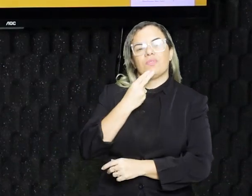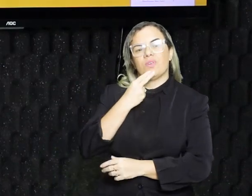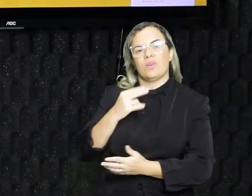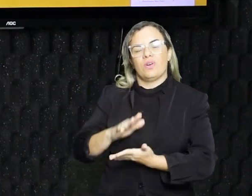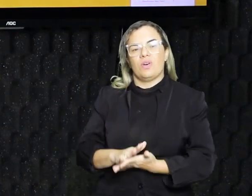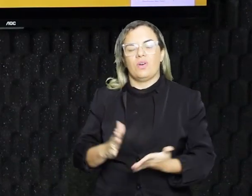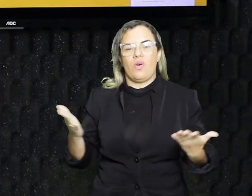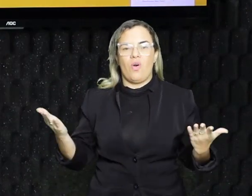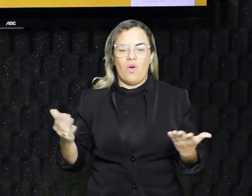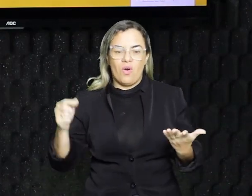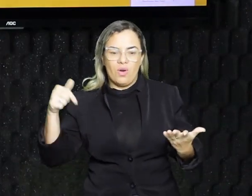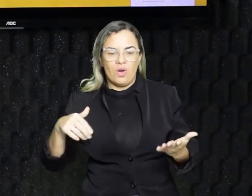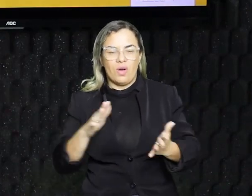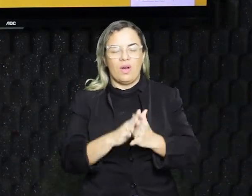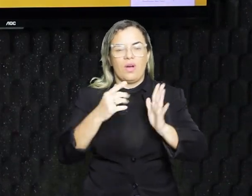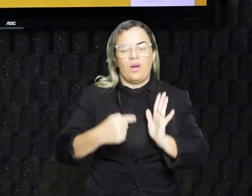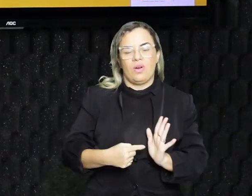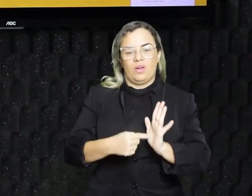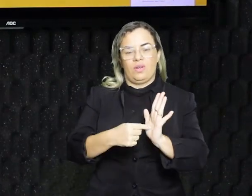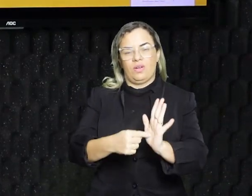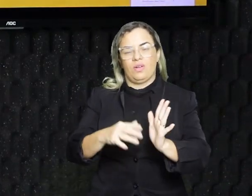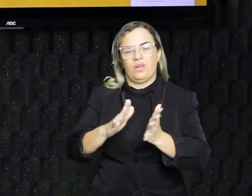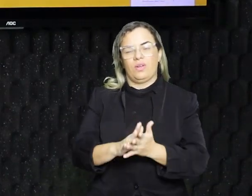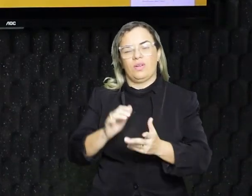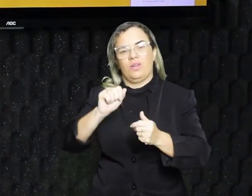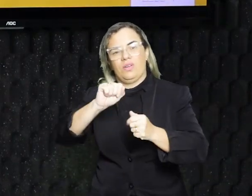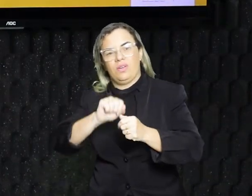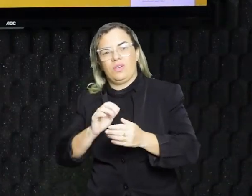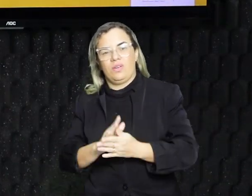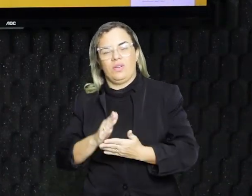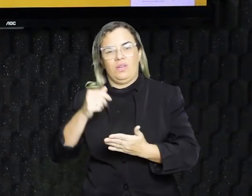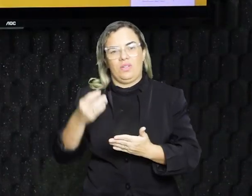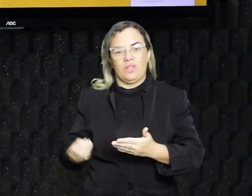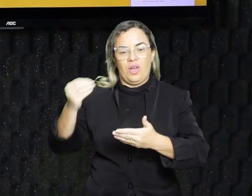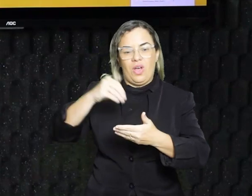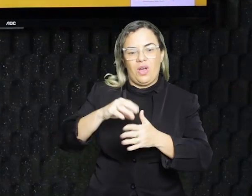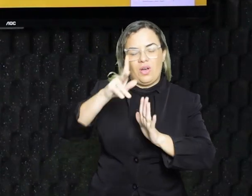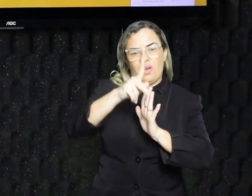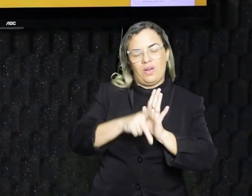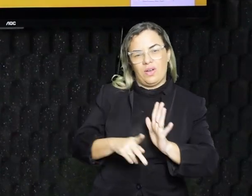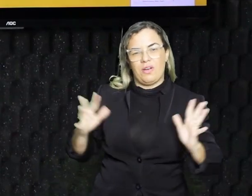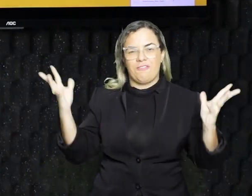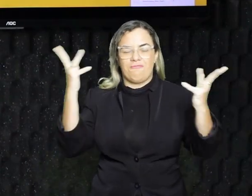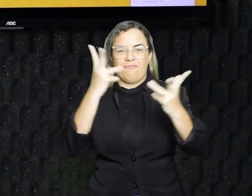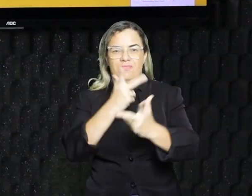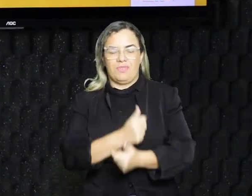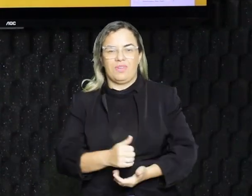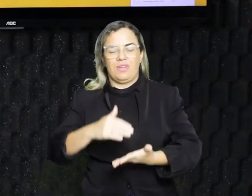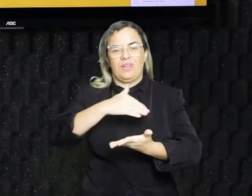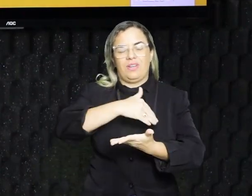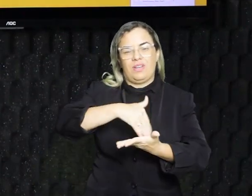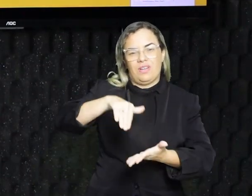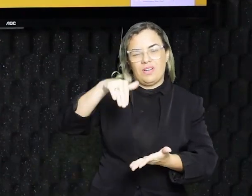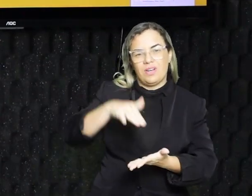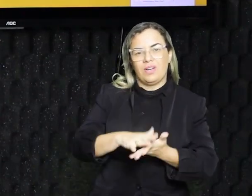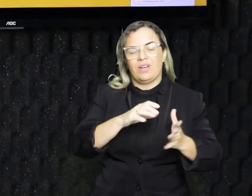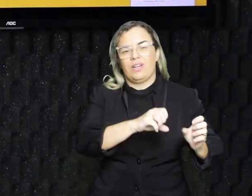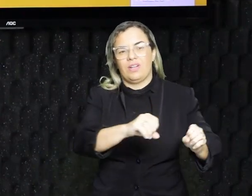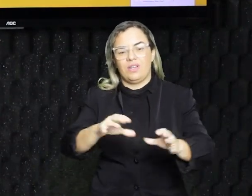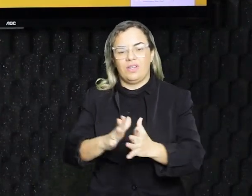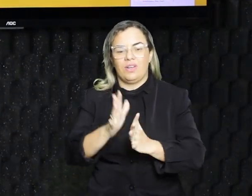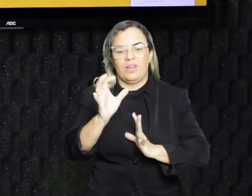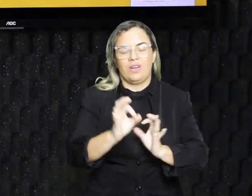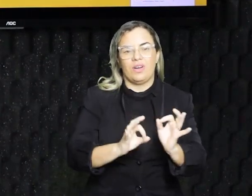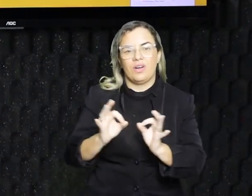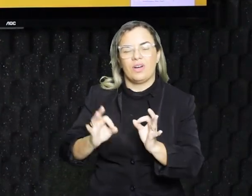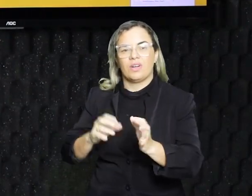venho trazer para ti, fazer parte desse projeto sensacional da nossa Secretaria de Educação, que é um